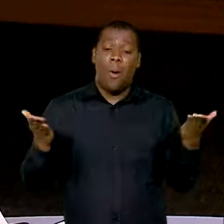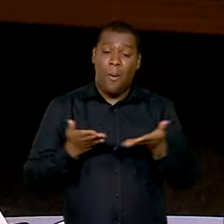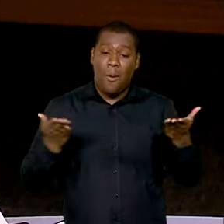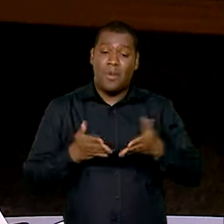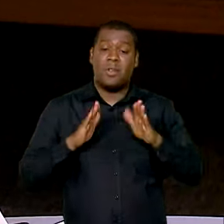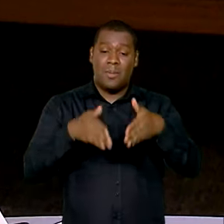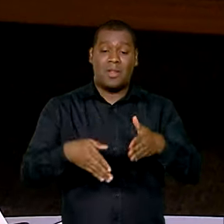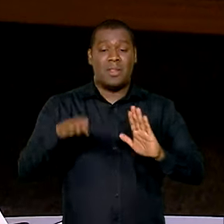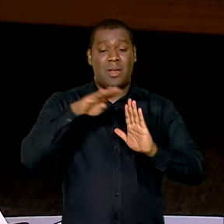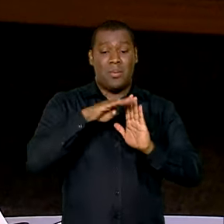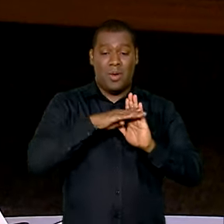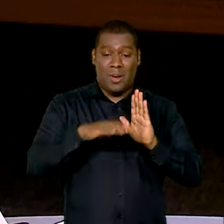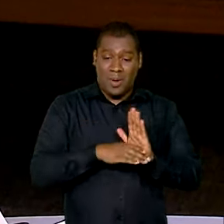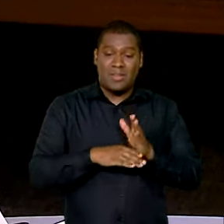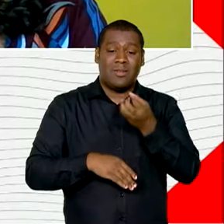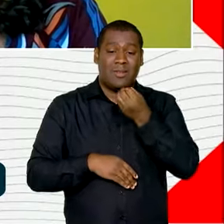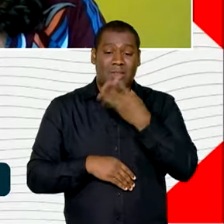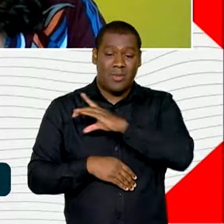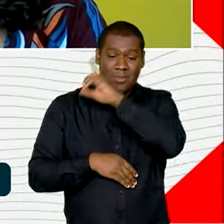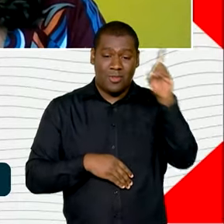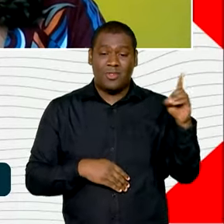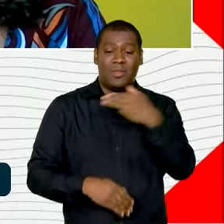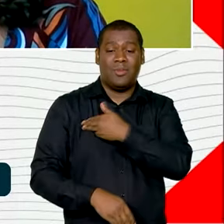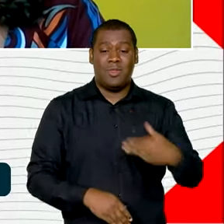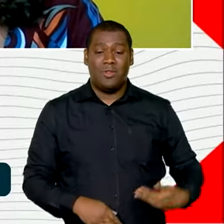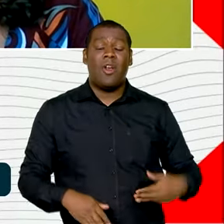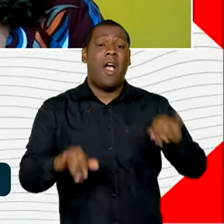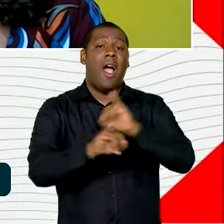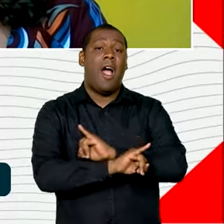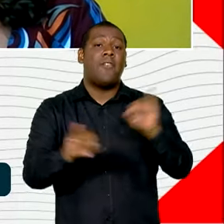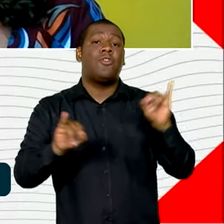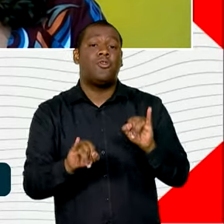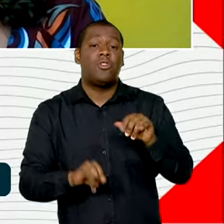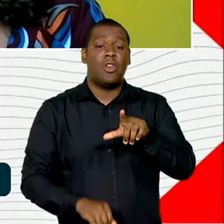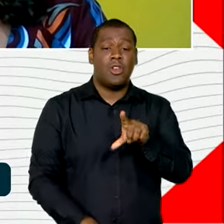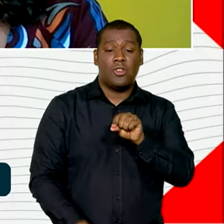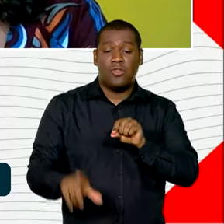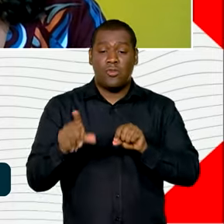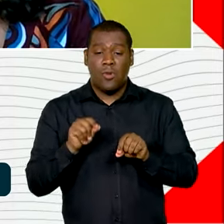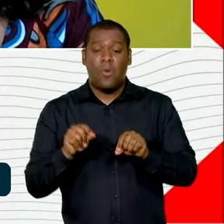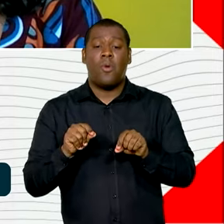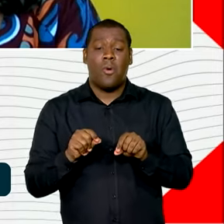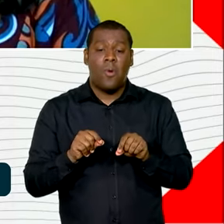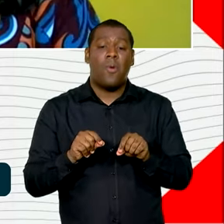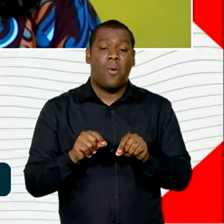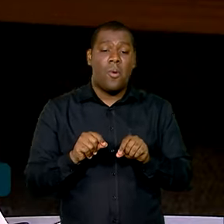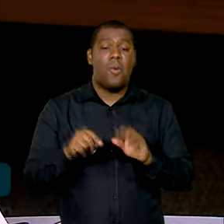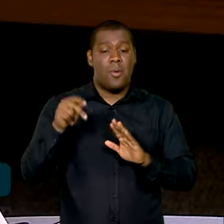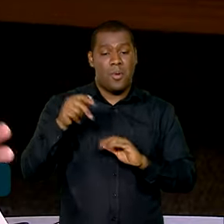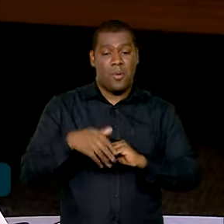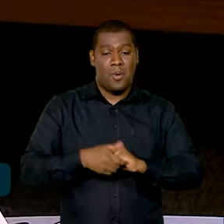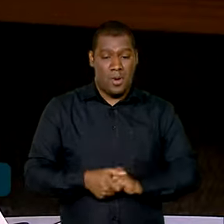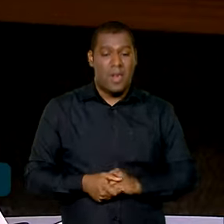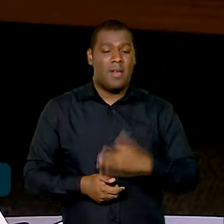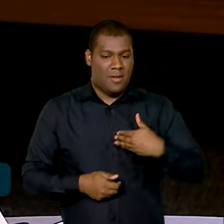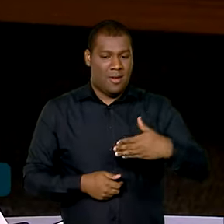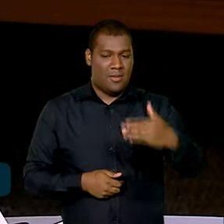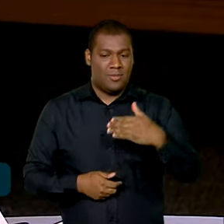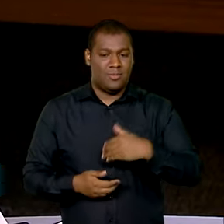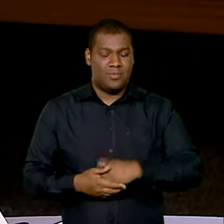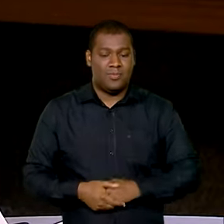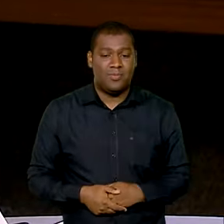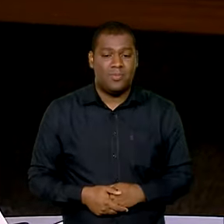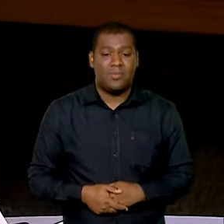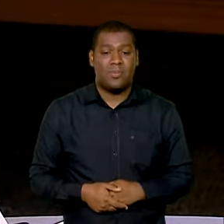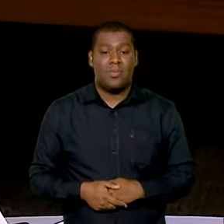Dia Ministro nesta sexta-feira e anunciou que a seleção sairá nos próximos dias. Primeiro, deixa eu esclarecer que